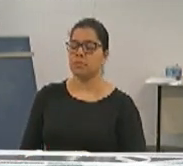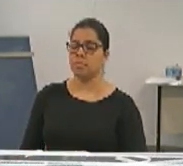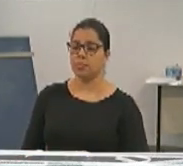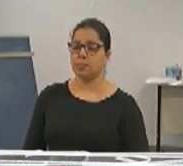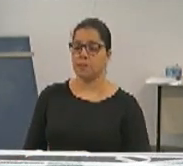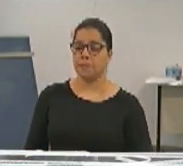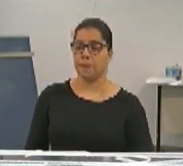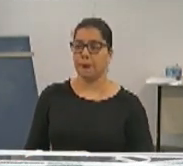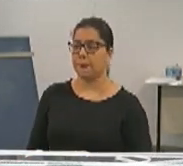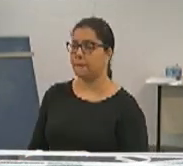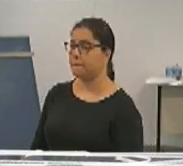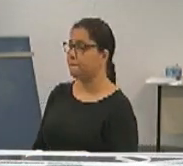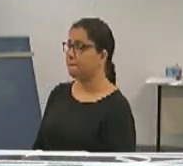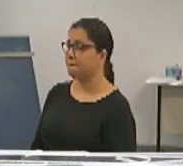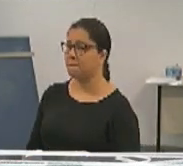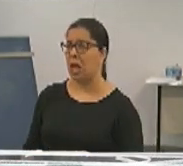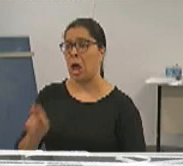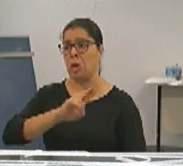É Geisenhoff.